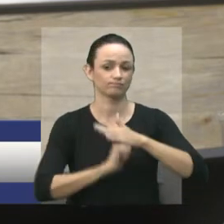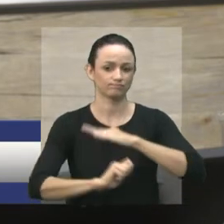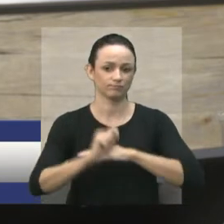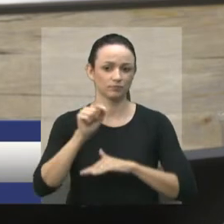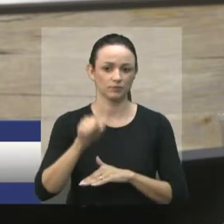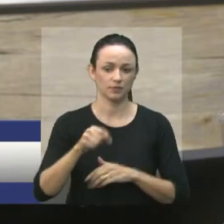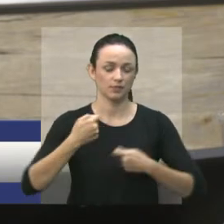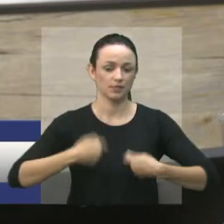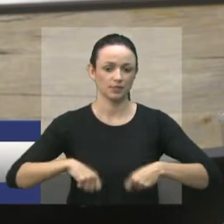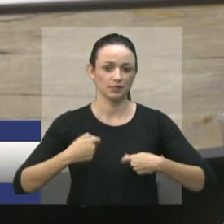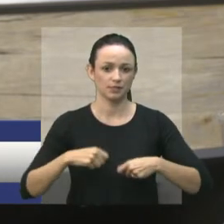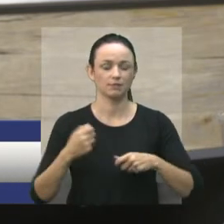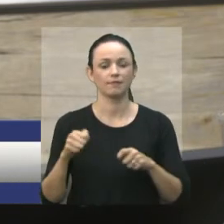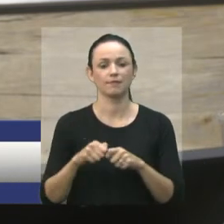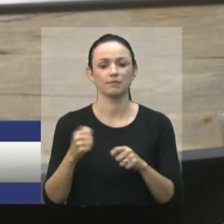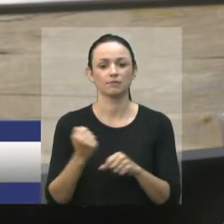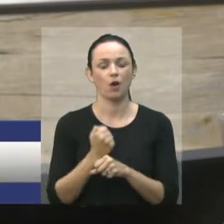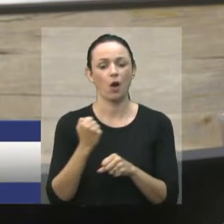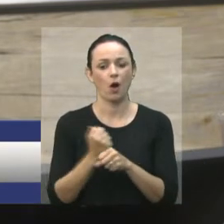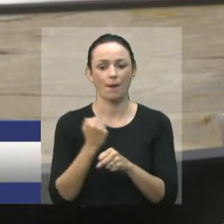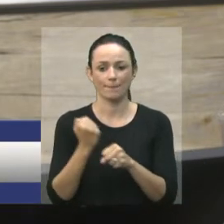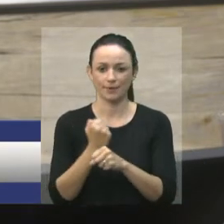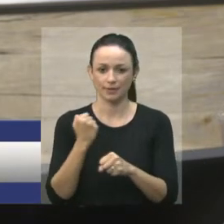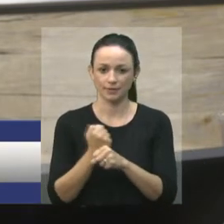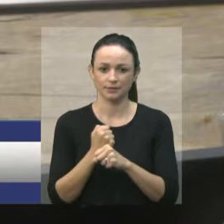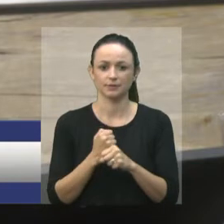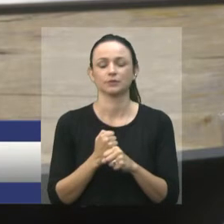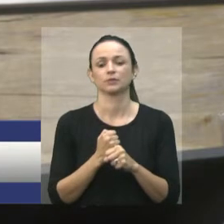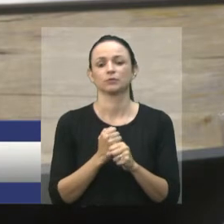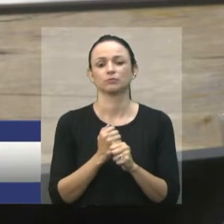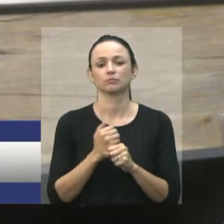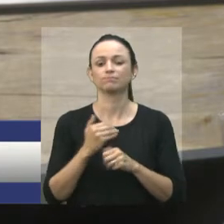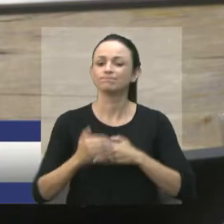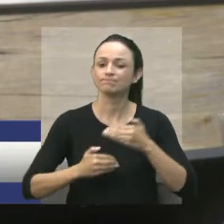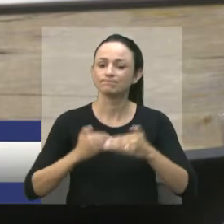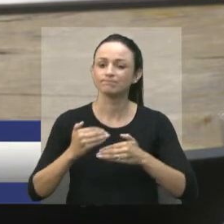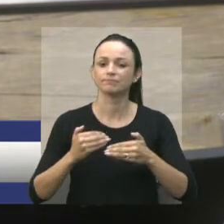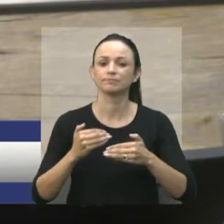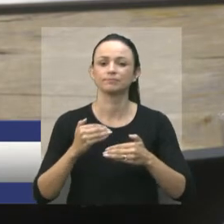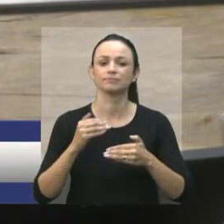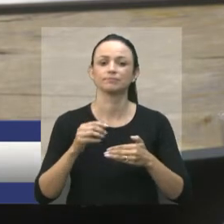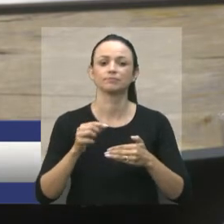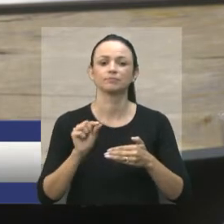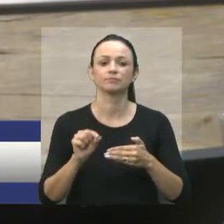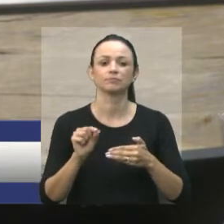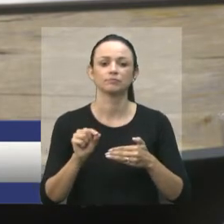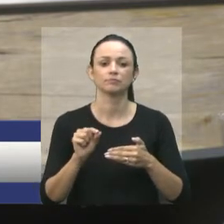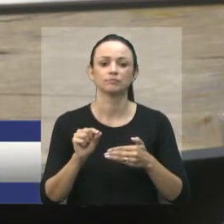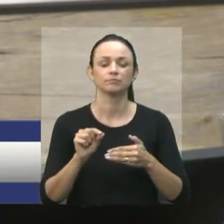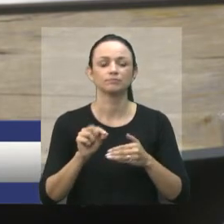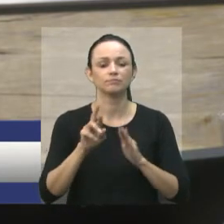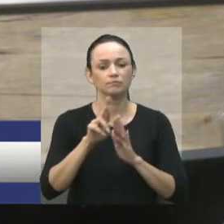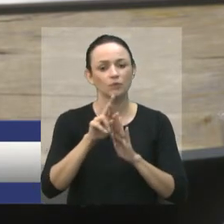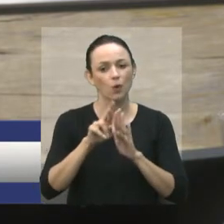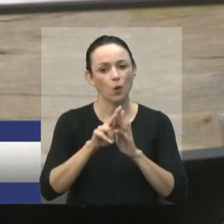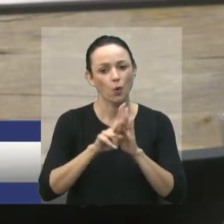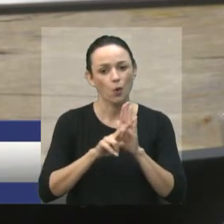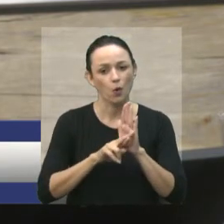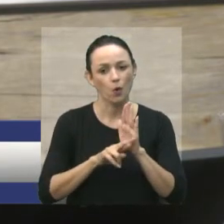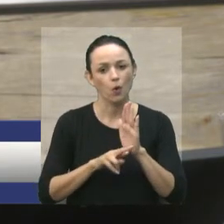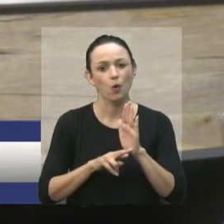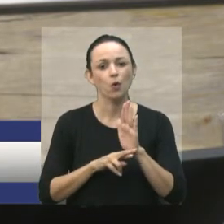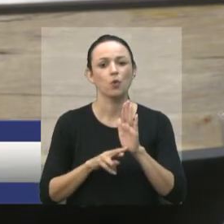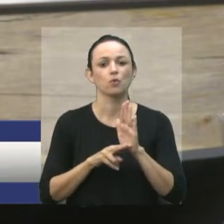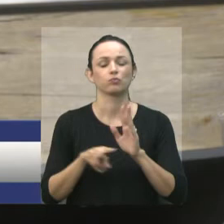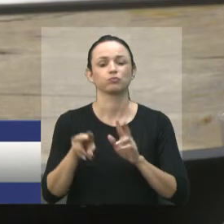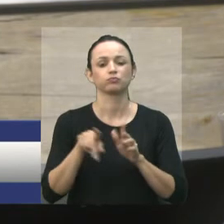investimentos necessários para a realização de obras e procedimentos com vistas à regularização dos autos de